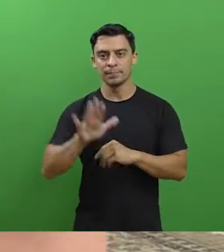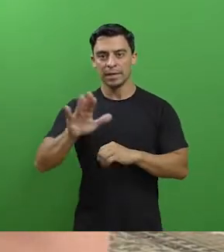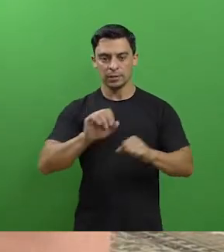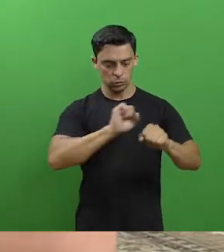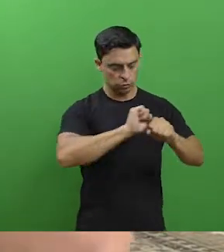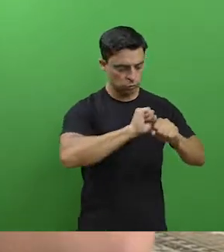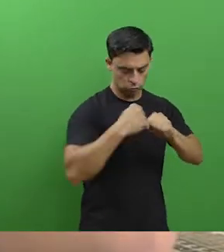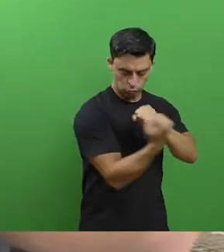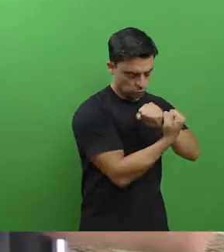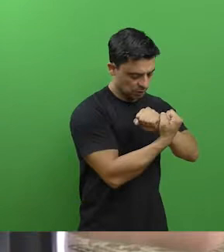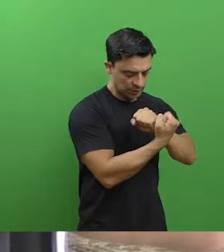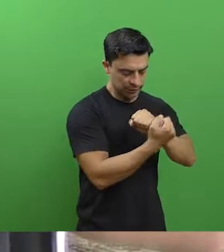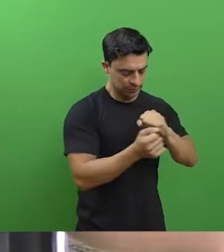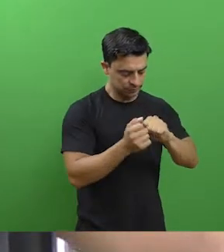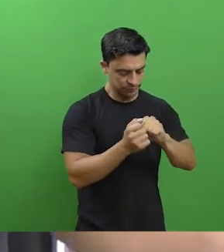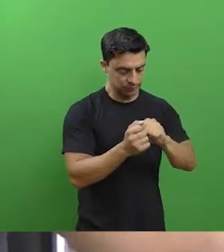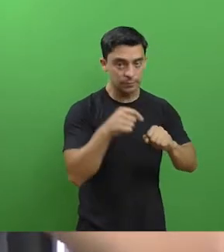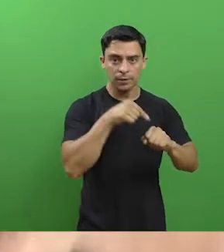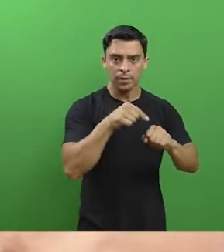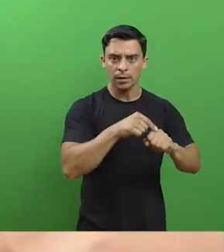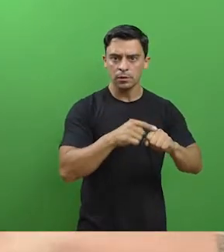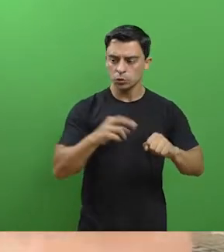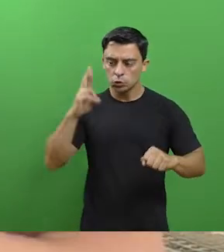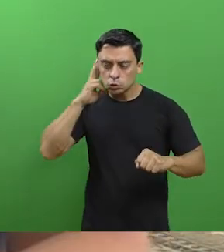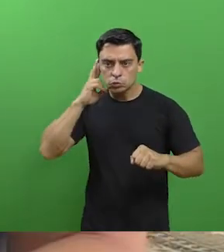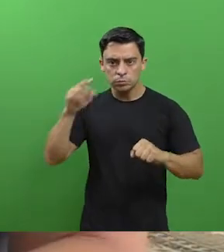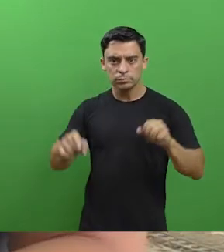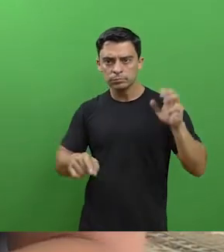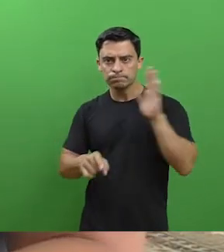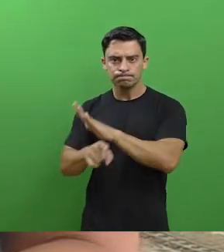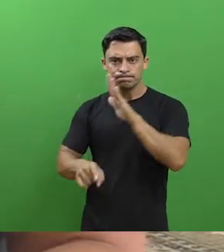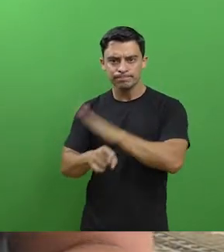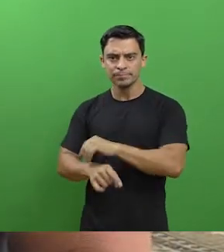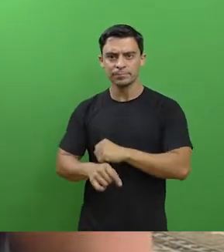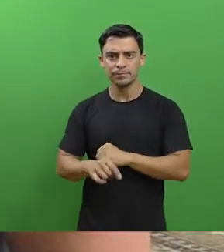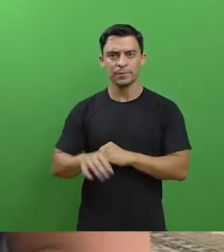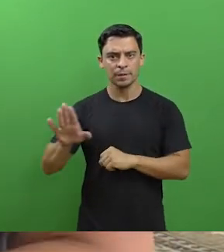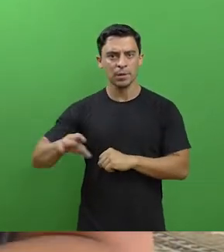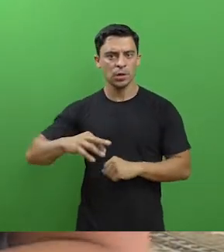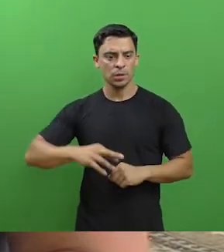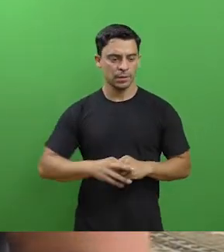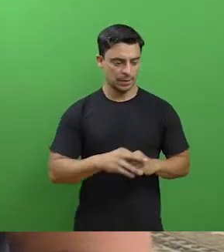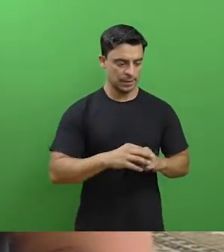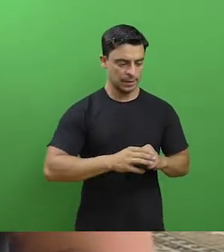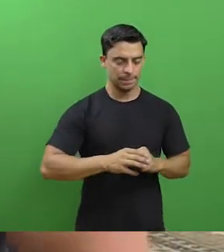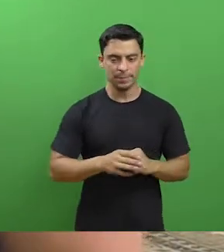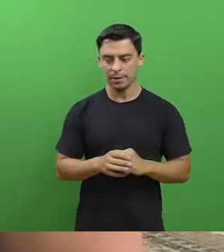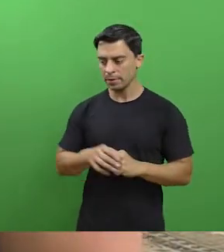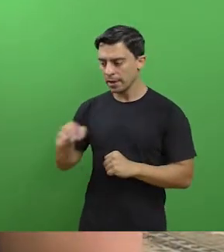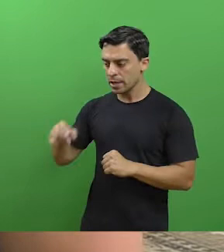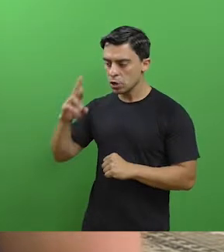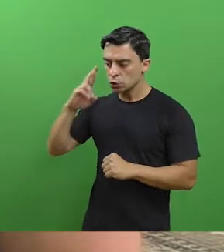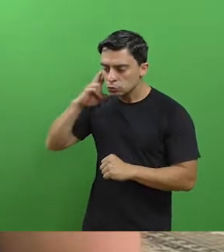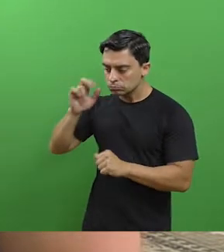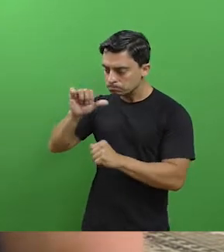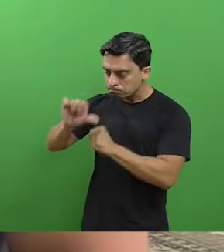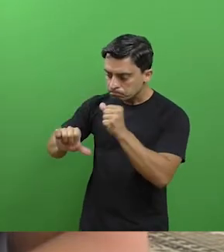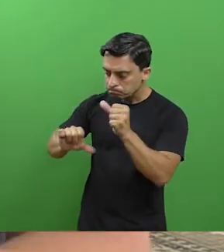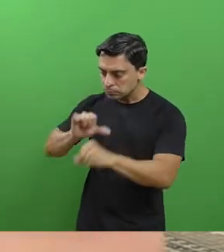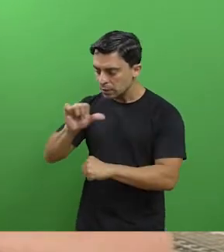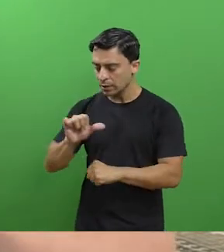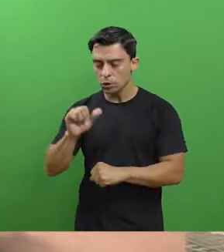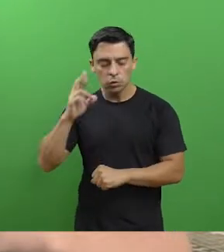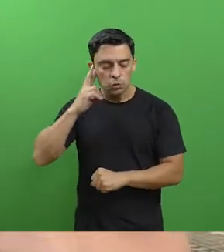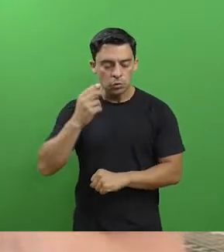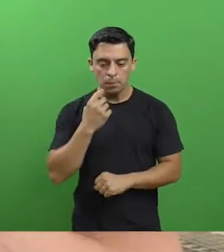se modificar na sociedade. Porque dificilmente o surdo vai fazer leitura labial, vai oralizar.